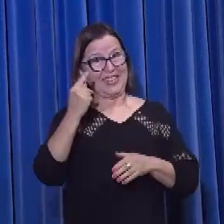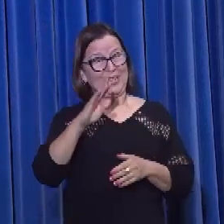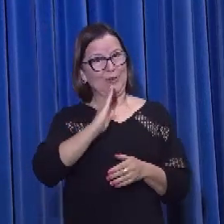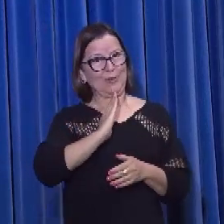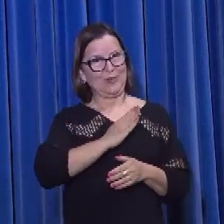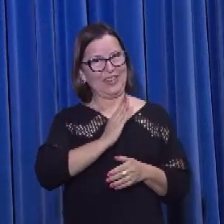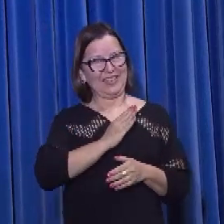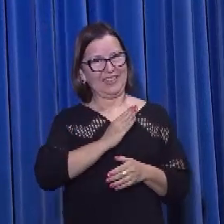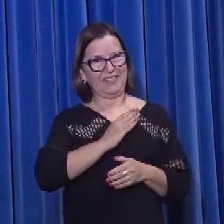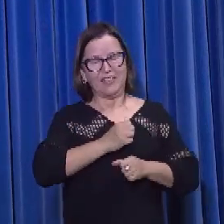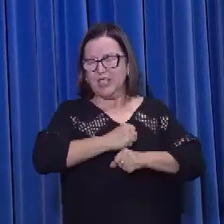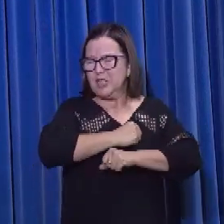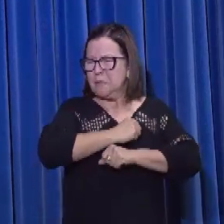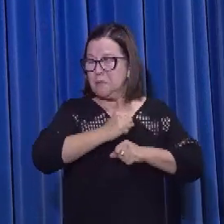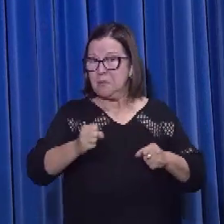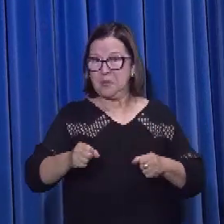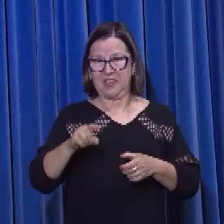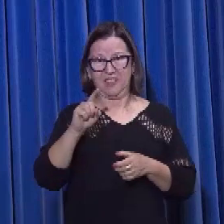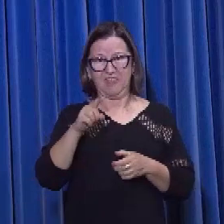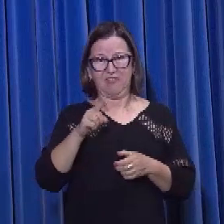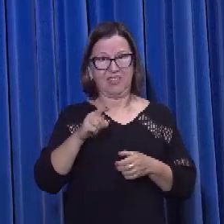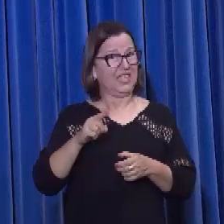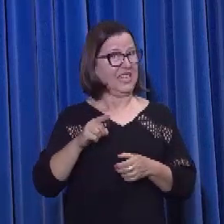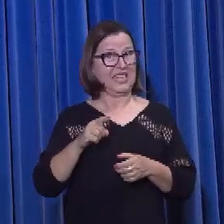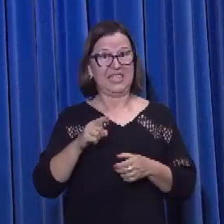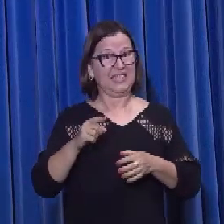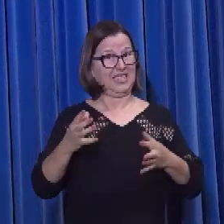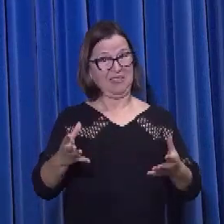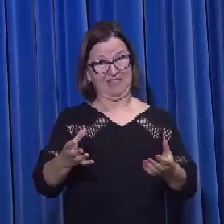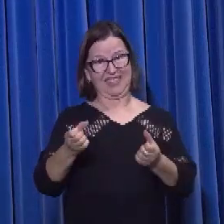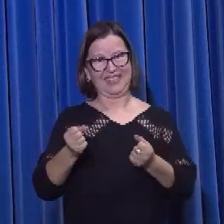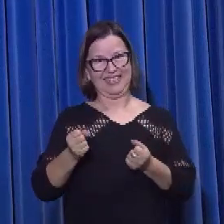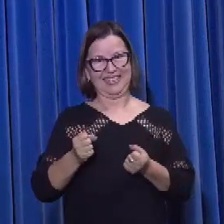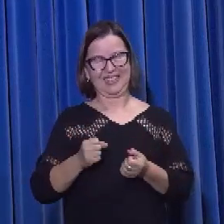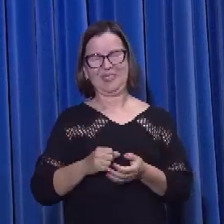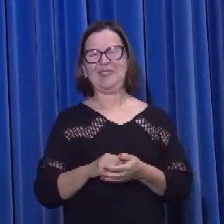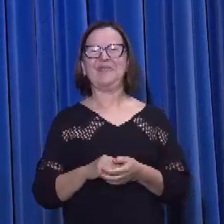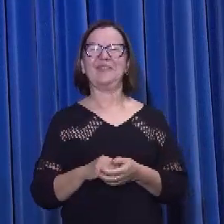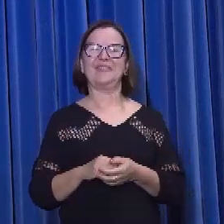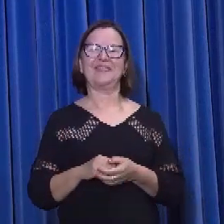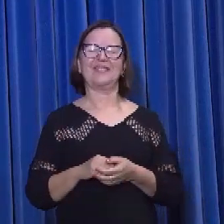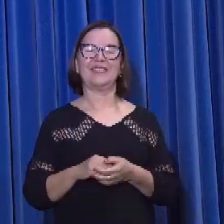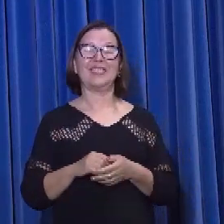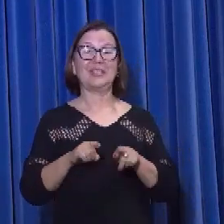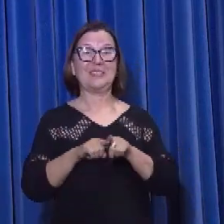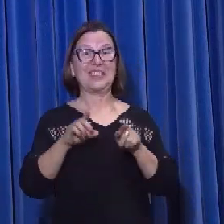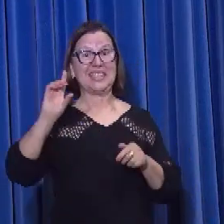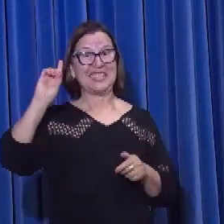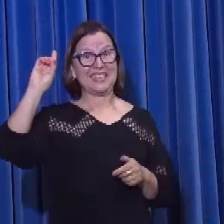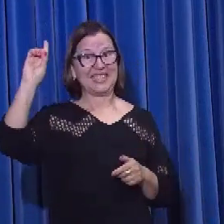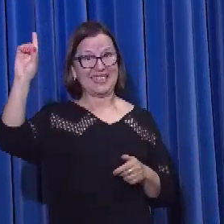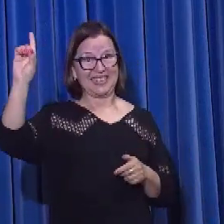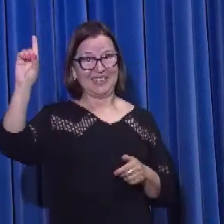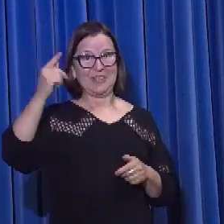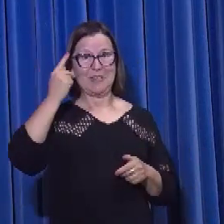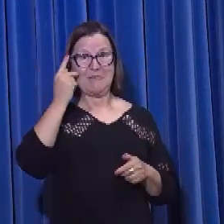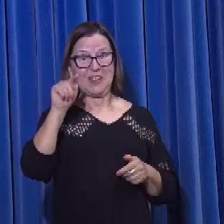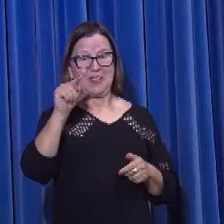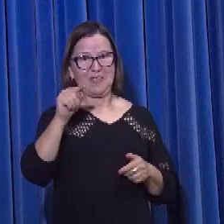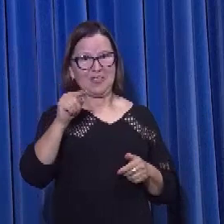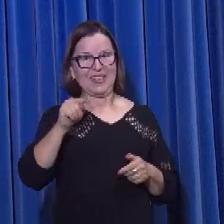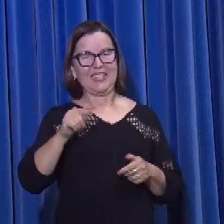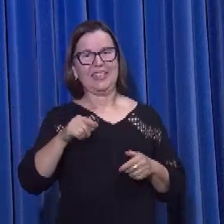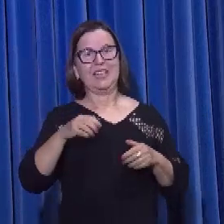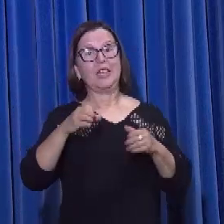alguém, caso esse seja objeto do amor de Deus. Mas Deus, para que você possa entender